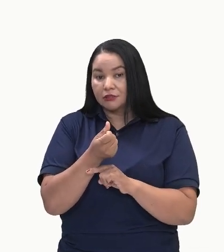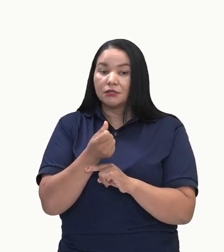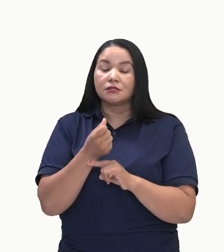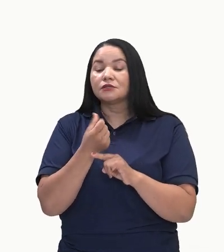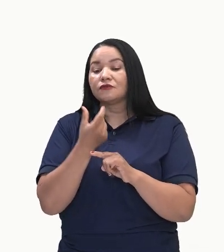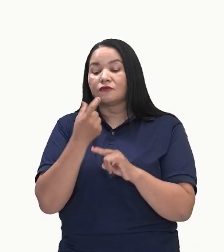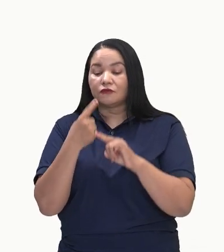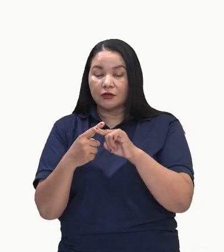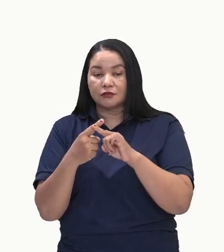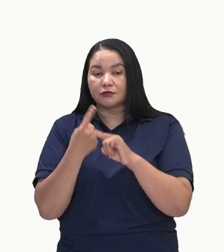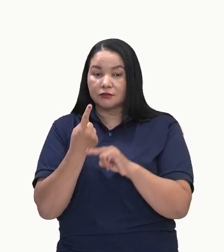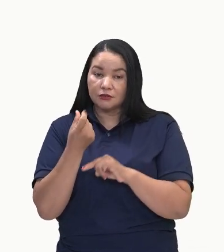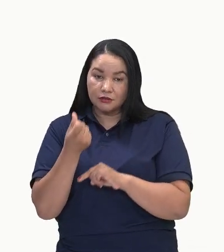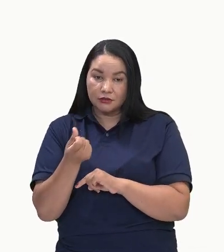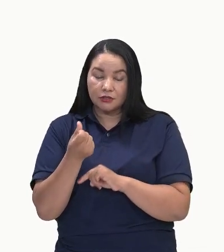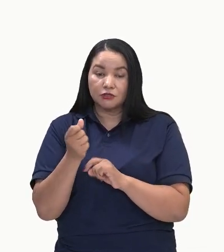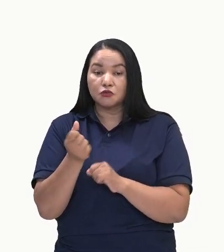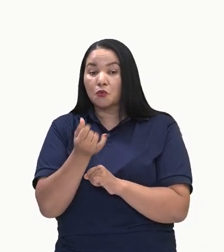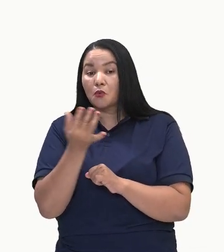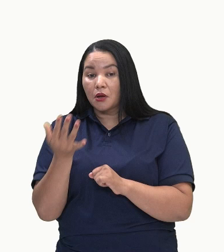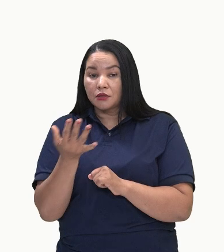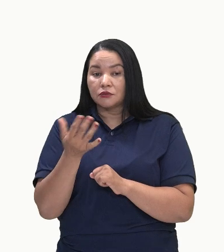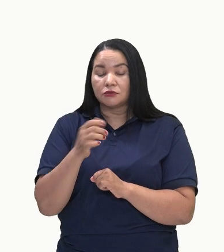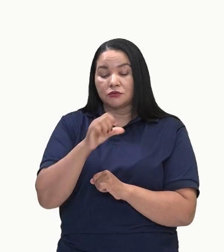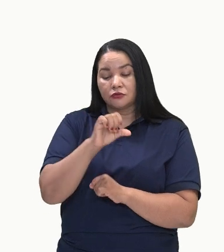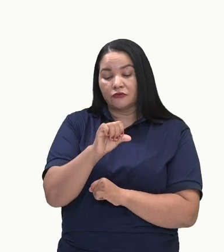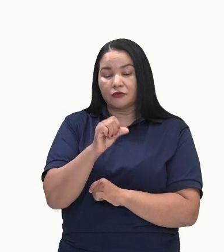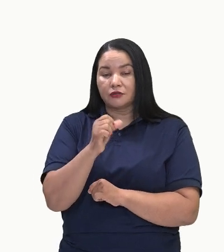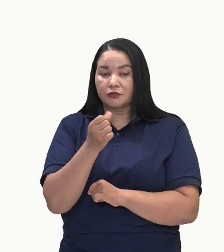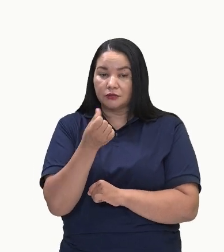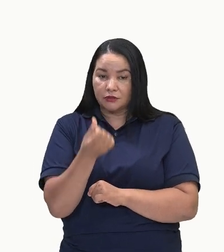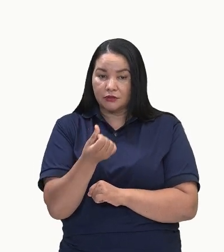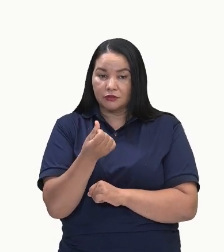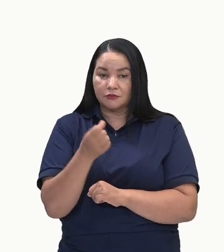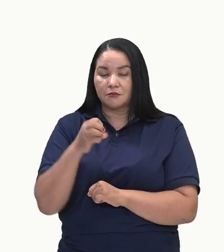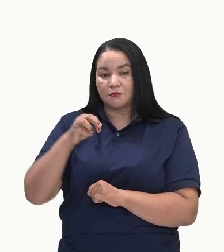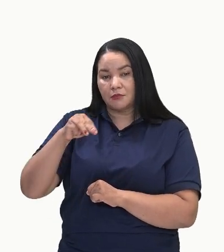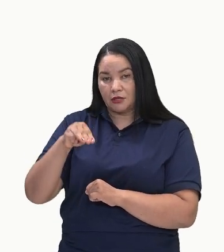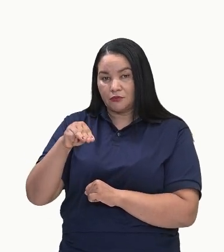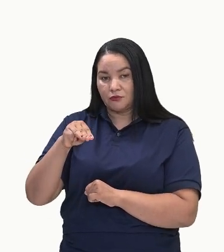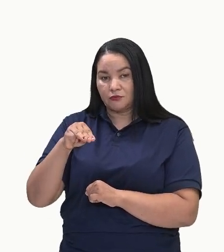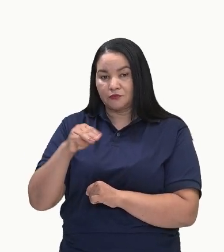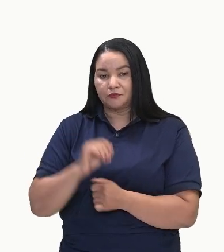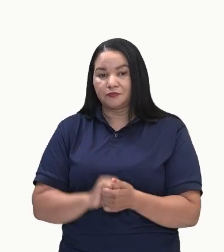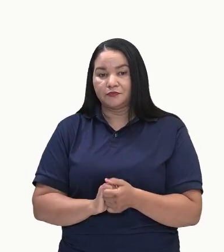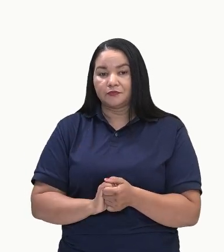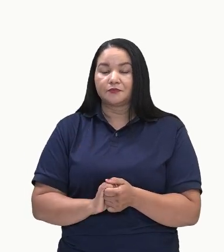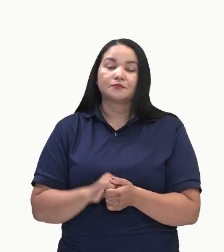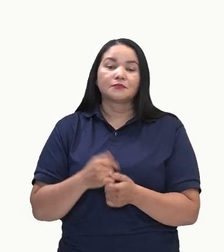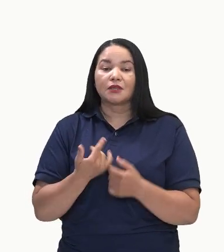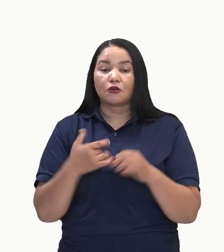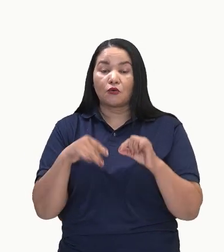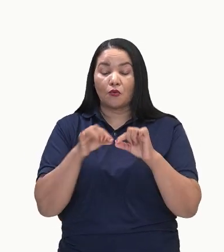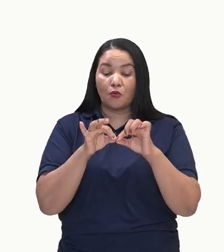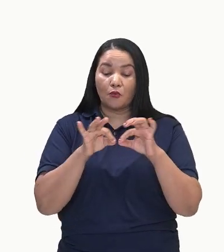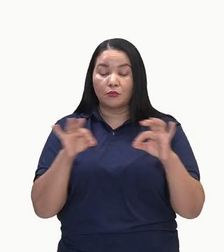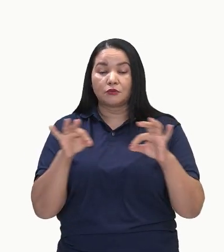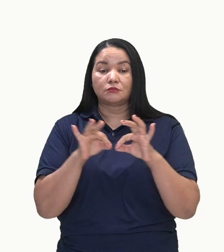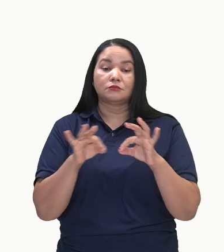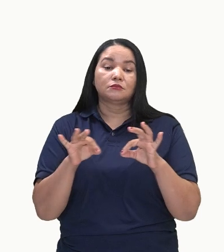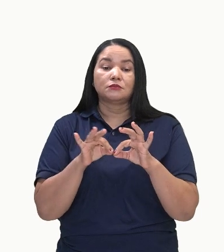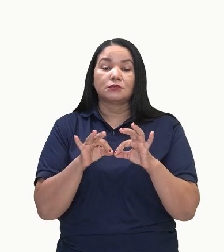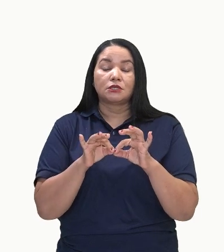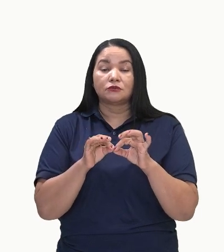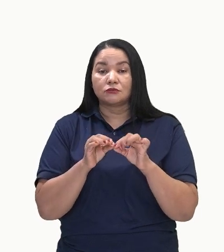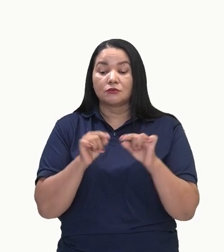6 vezes 16, nós vamos ter, então, 96 metros. Esse aqui, pessoal, é o comprimento da pista